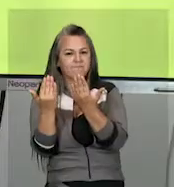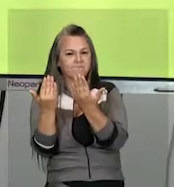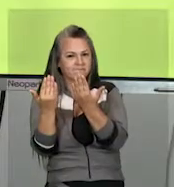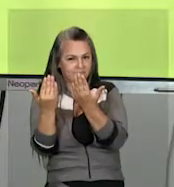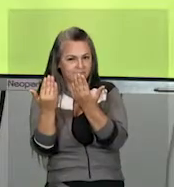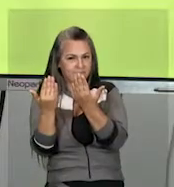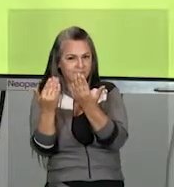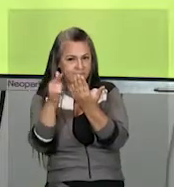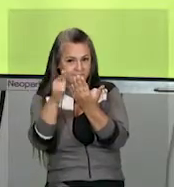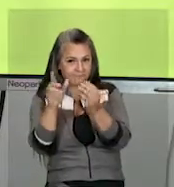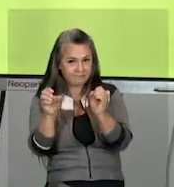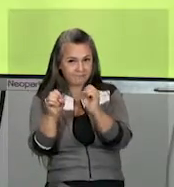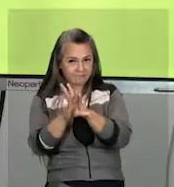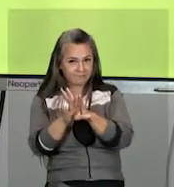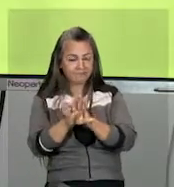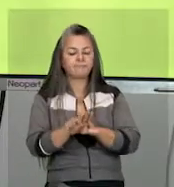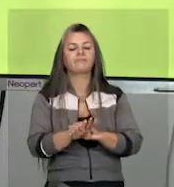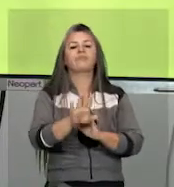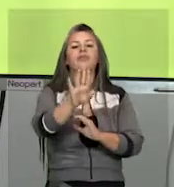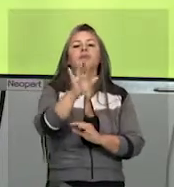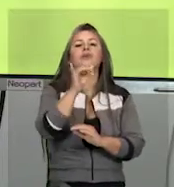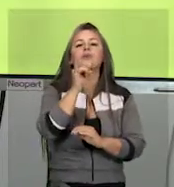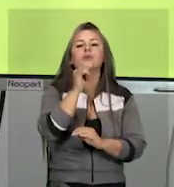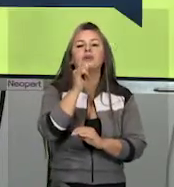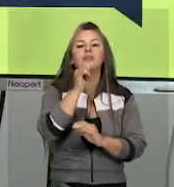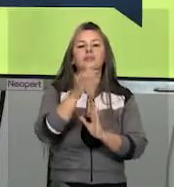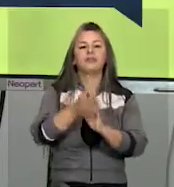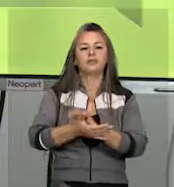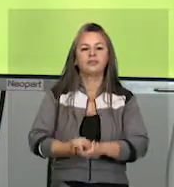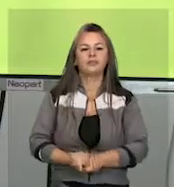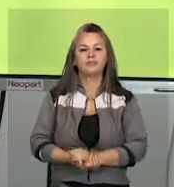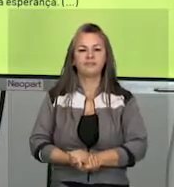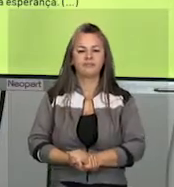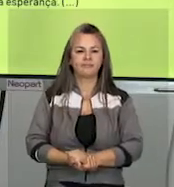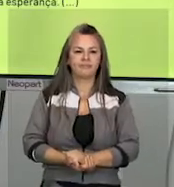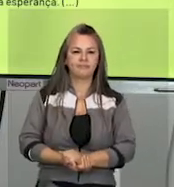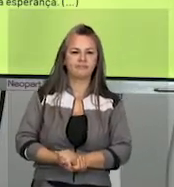pensar, nós podemos voltar no texto um pouco aqui.